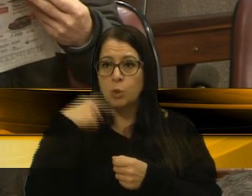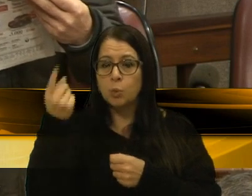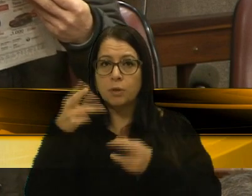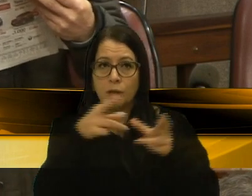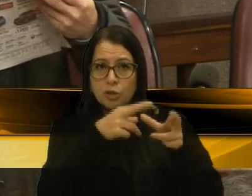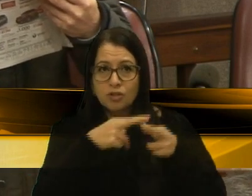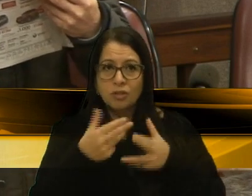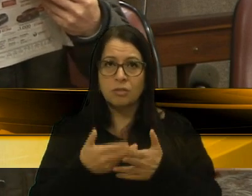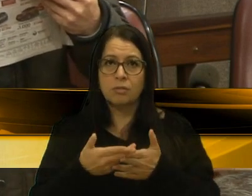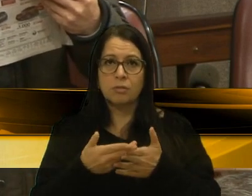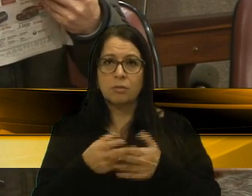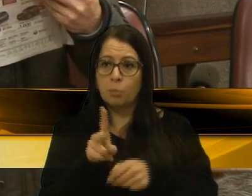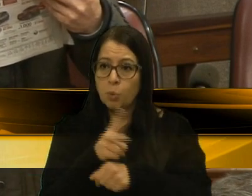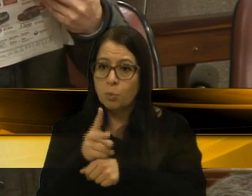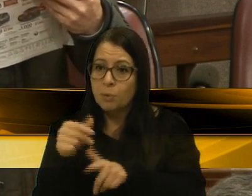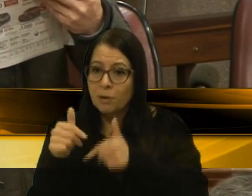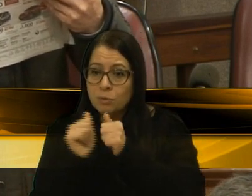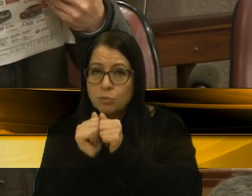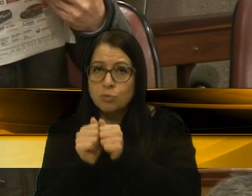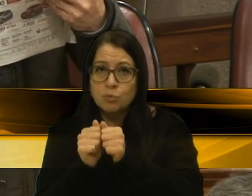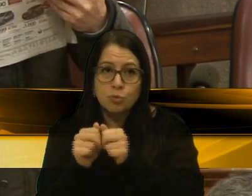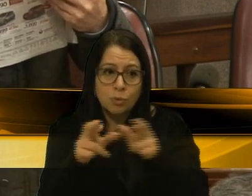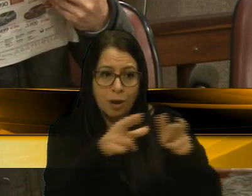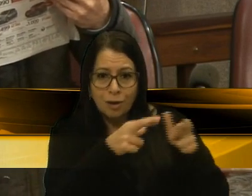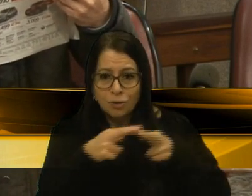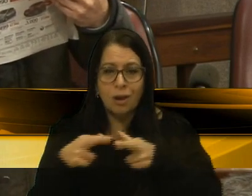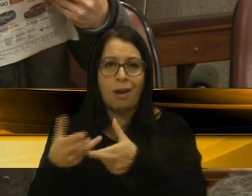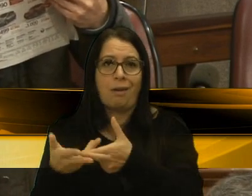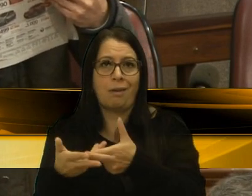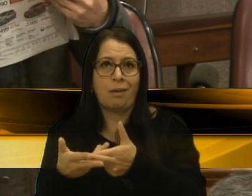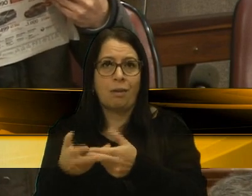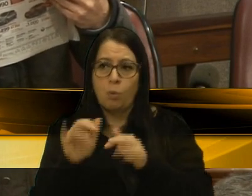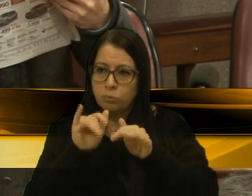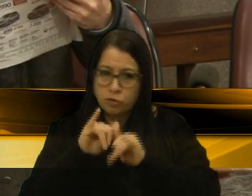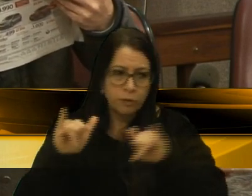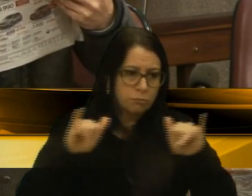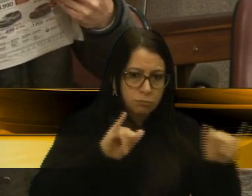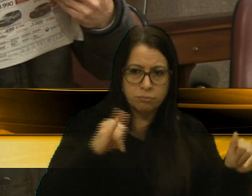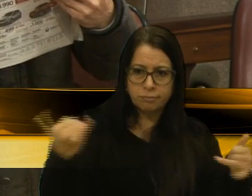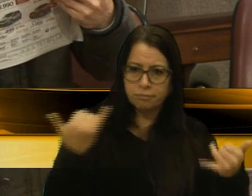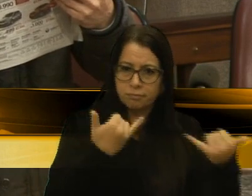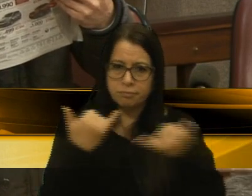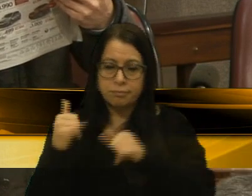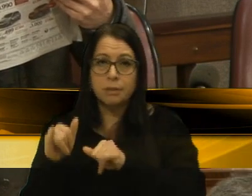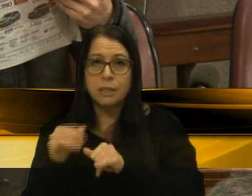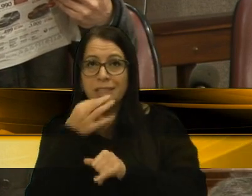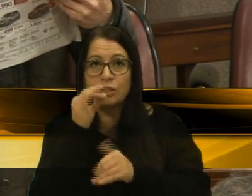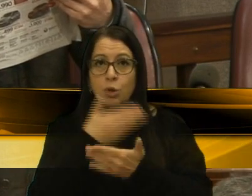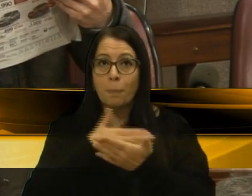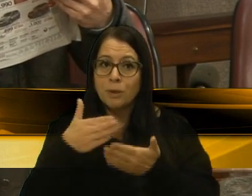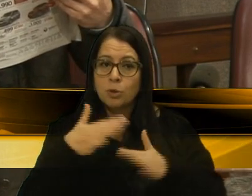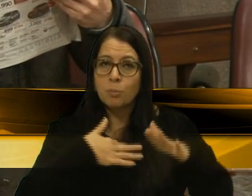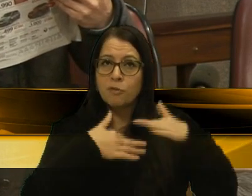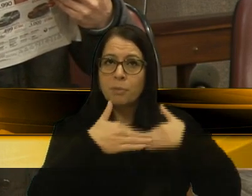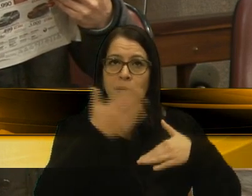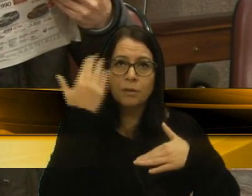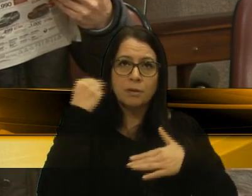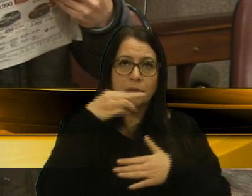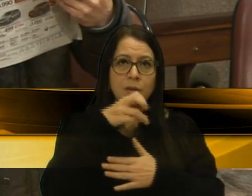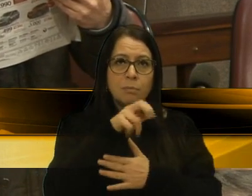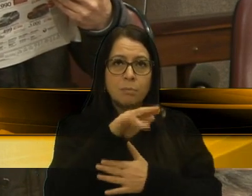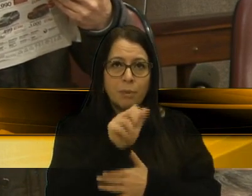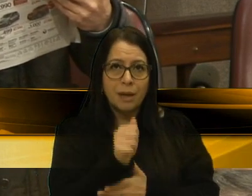região. Procuramos trabalhar a regionalização, um divulgando o outro. Caxias começou esse movimento com a Maria